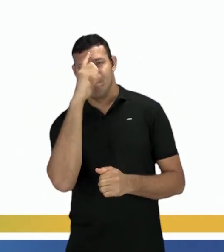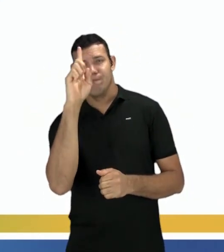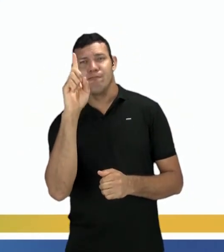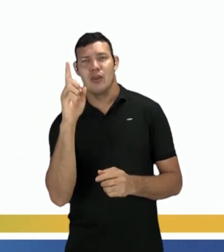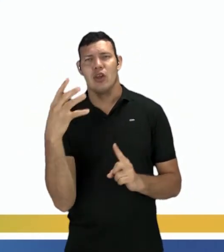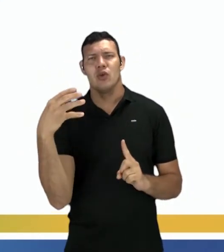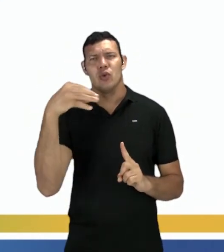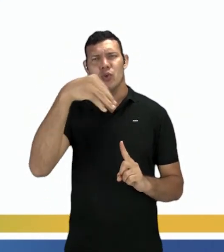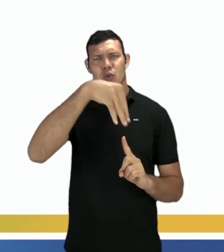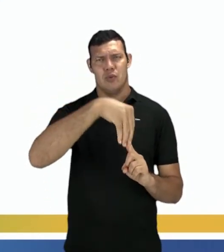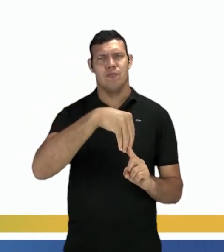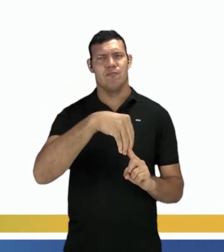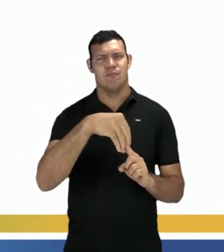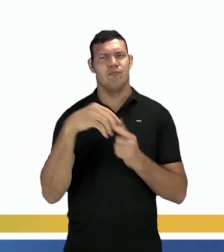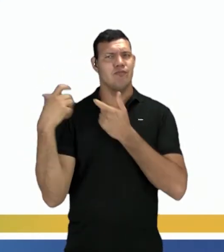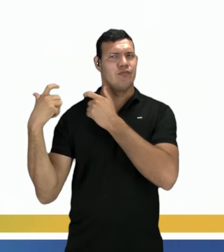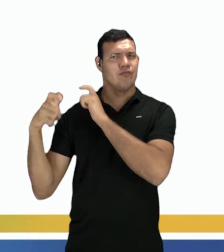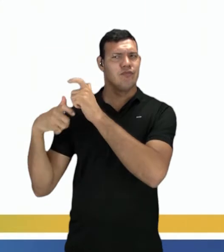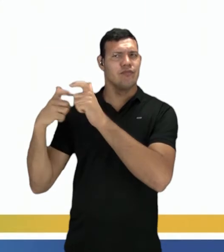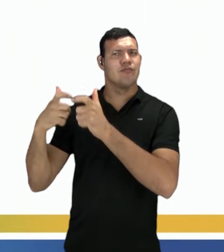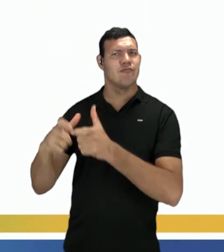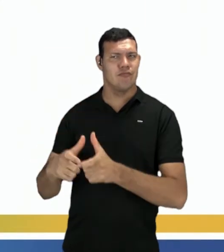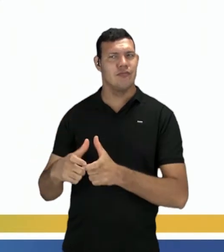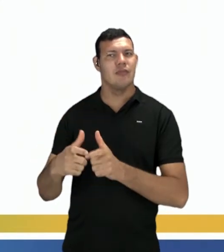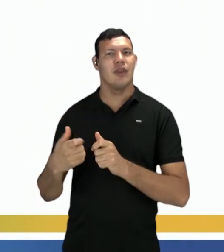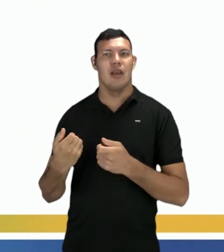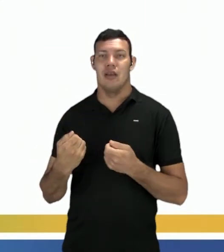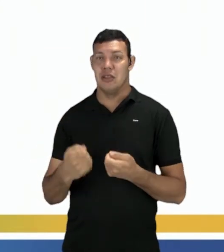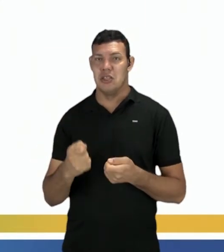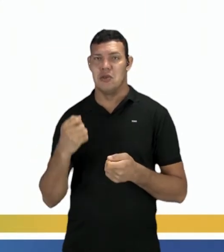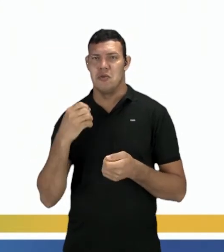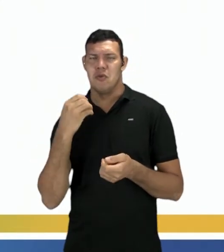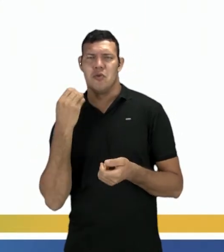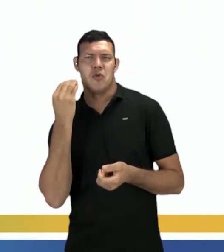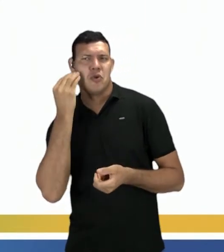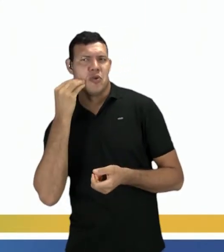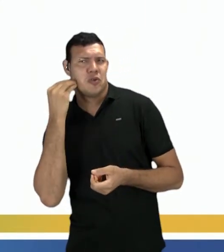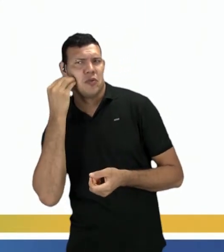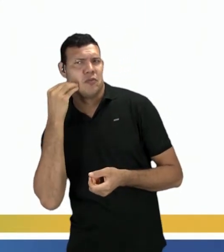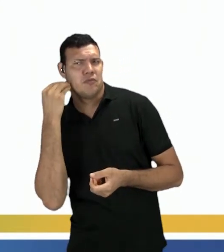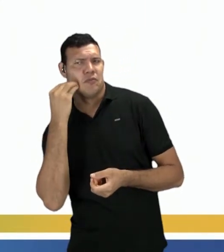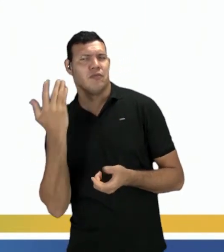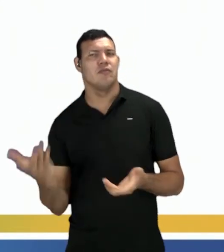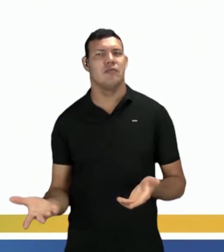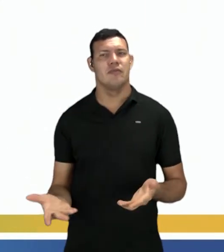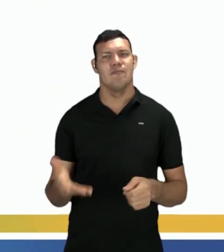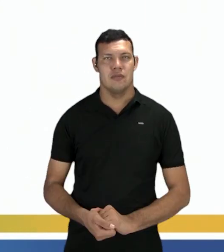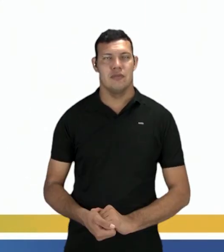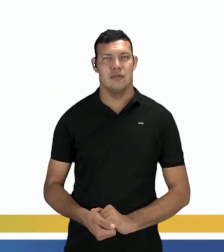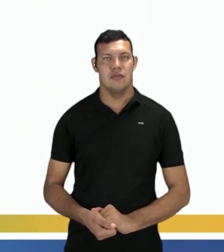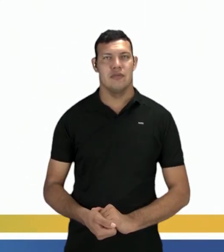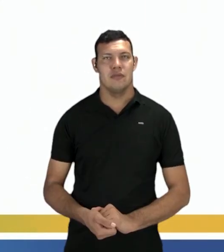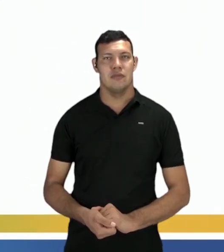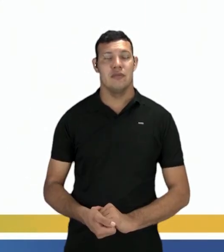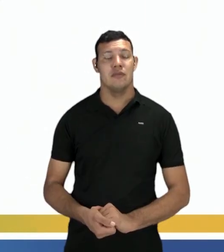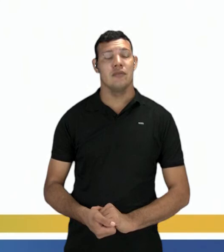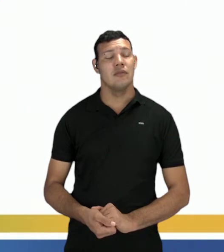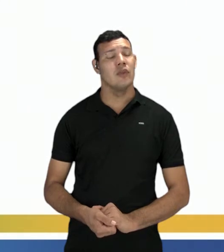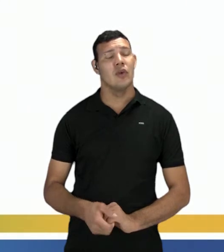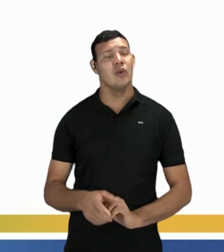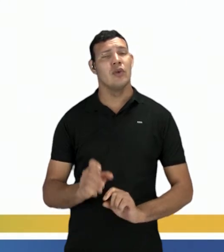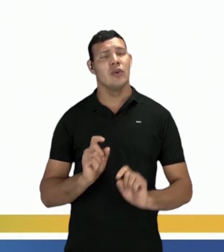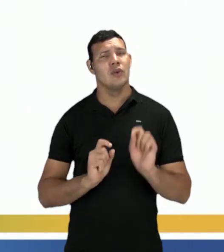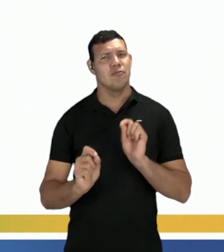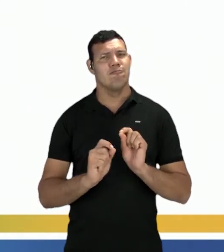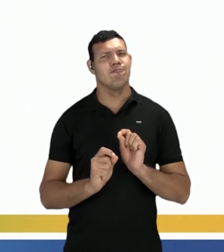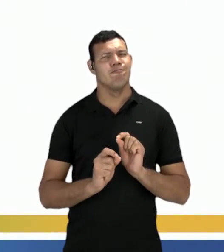princípio. Toda teoria, além de ser testada, experimentada, tem que passar pela lógica. Ela tem que ser